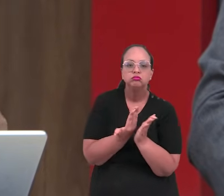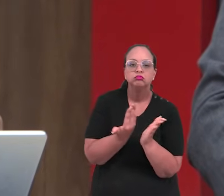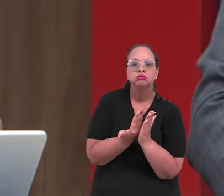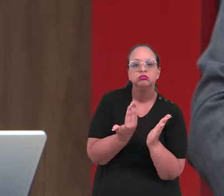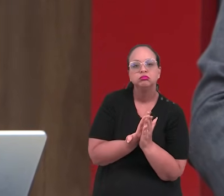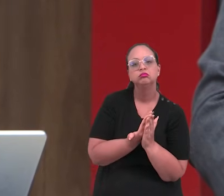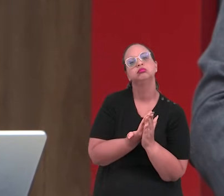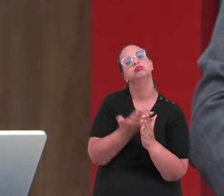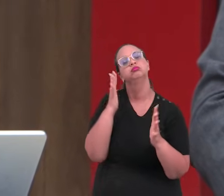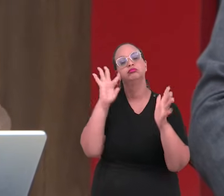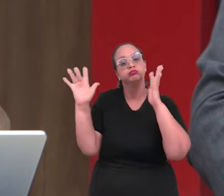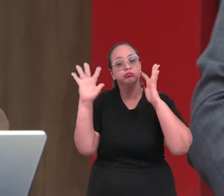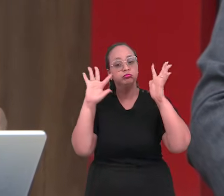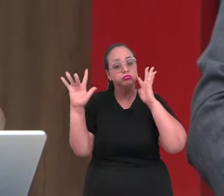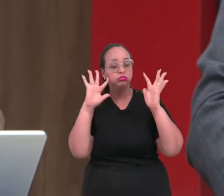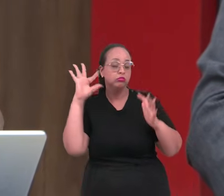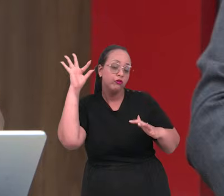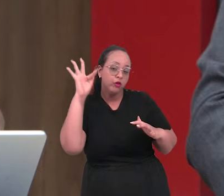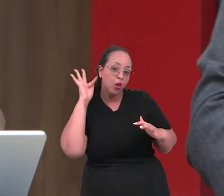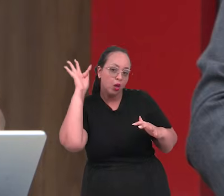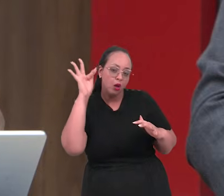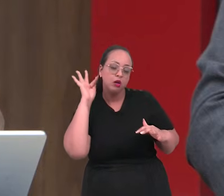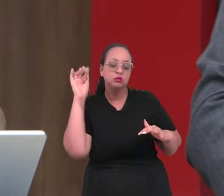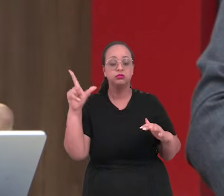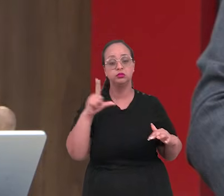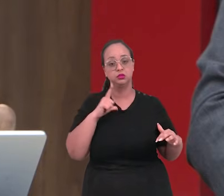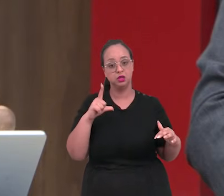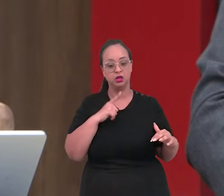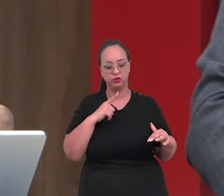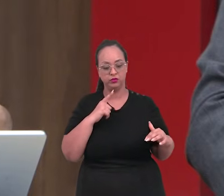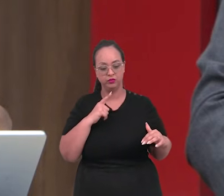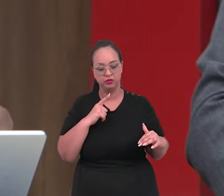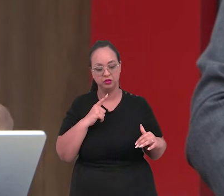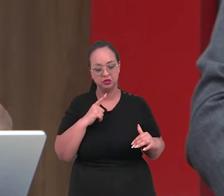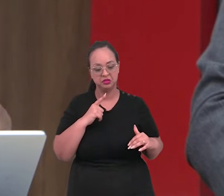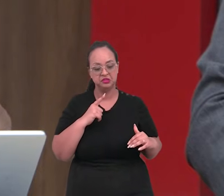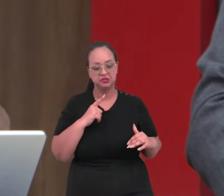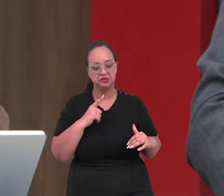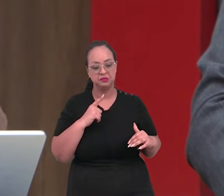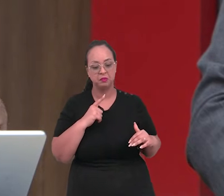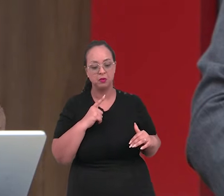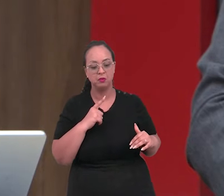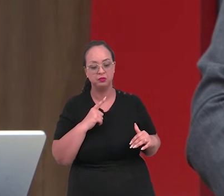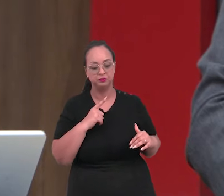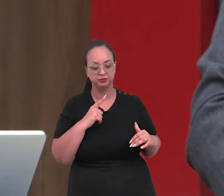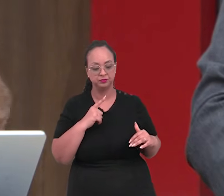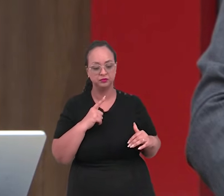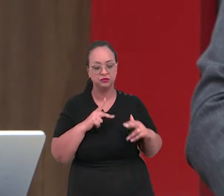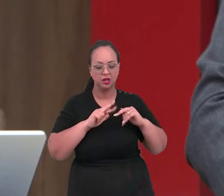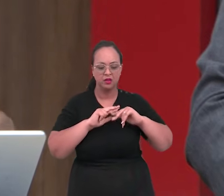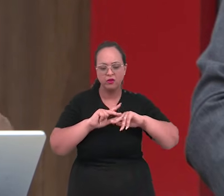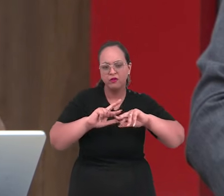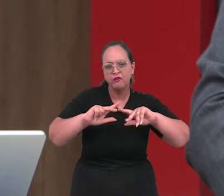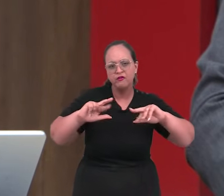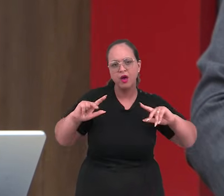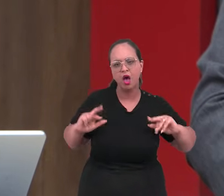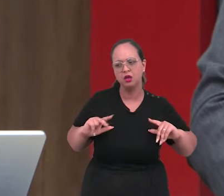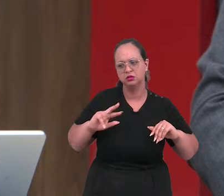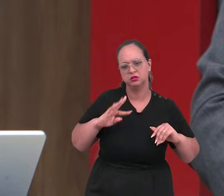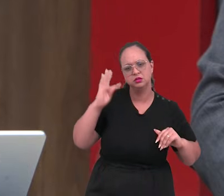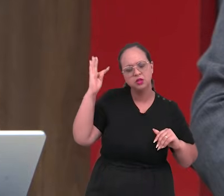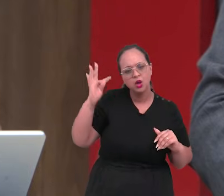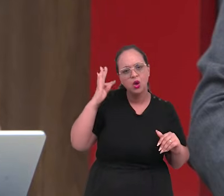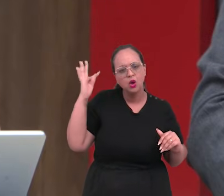um dos pensadores da época, teve aquele, como é que é o nome, o Juan Lacruz, Teresa d'Ávila, teve muitos pensadores